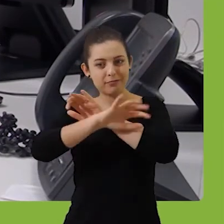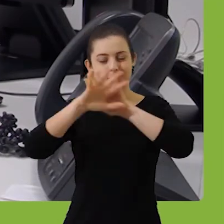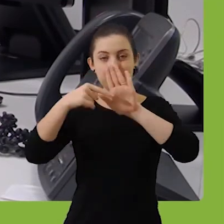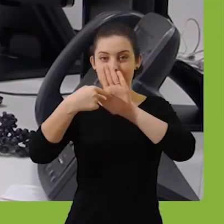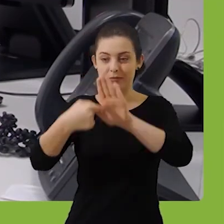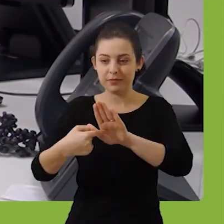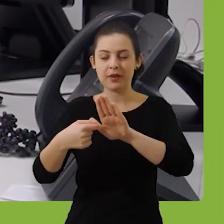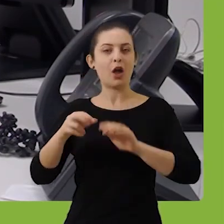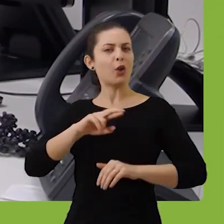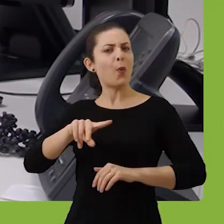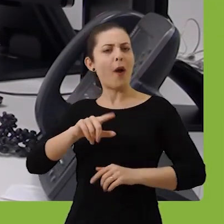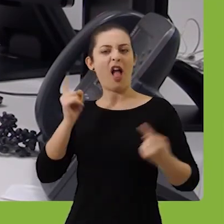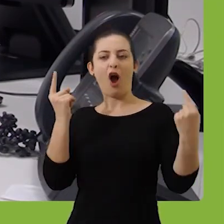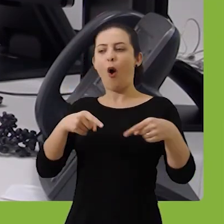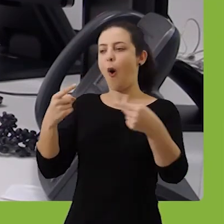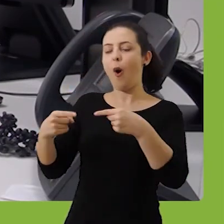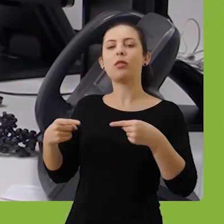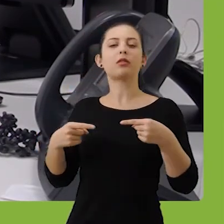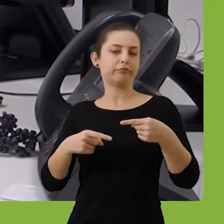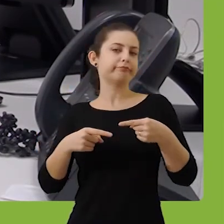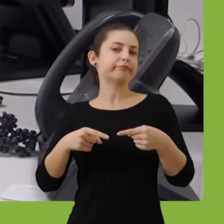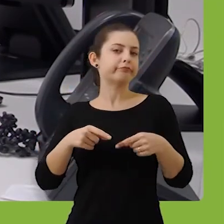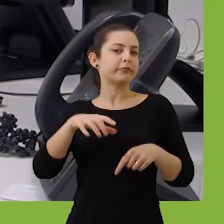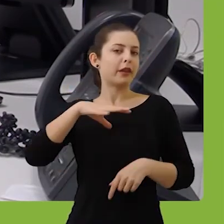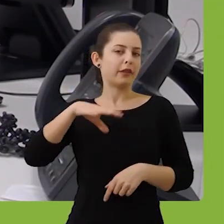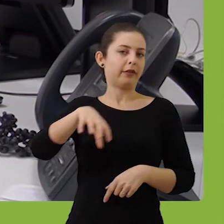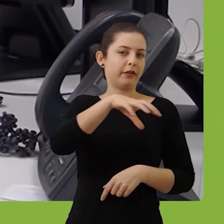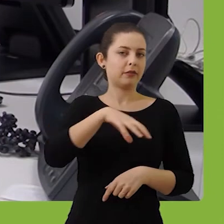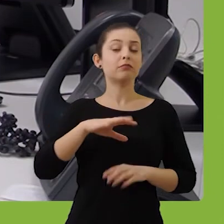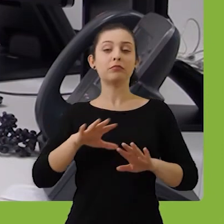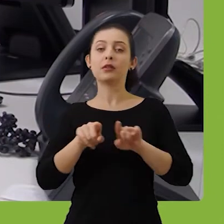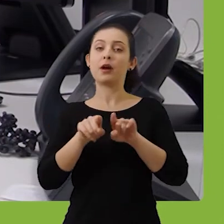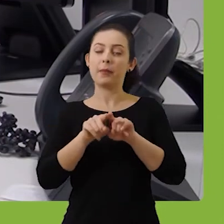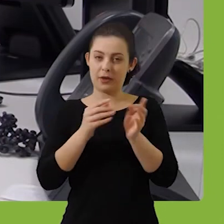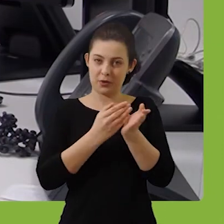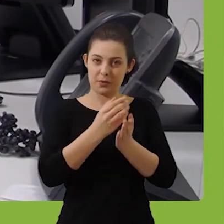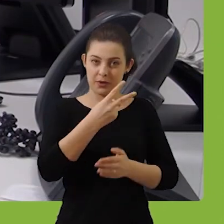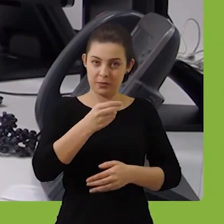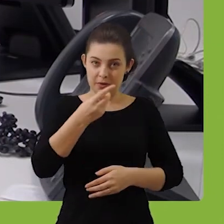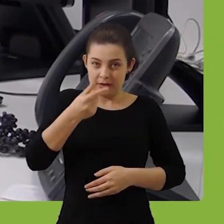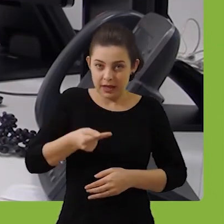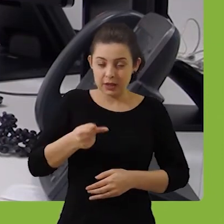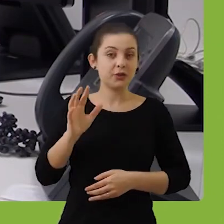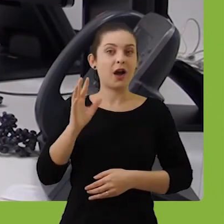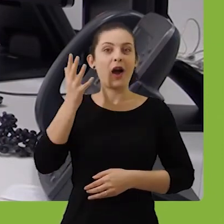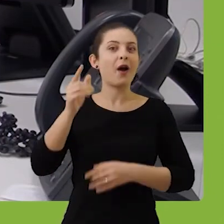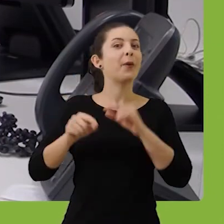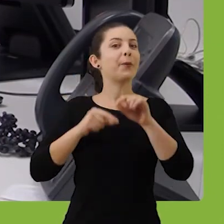se coloca contra os entes avaliados. Nós tivemos também no início de 2017 uma